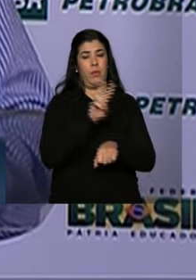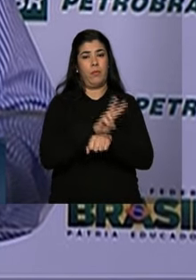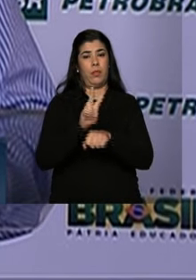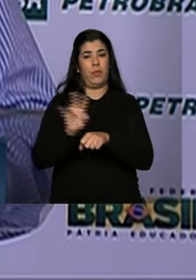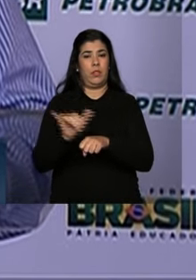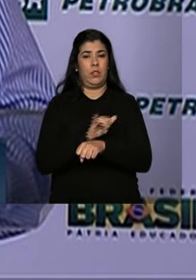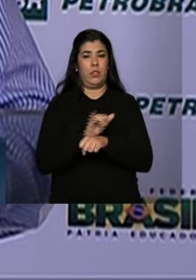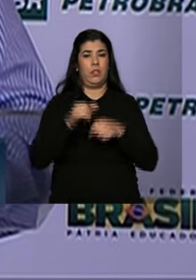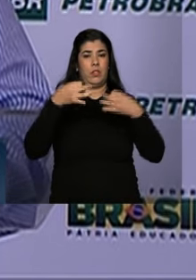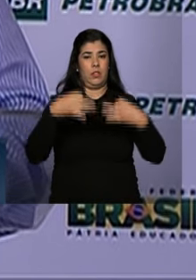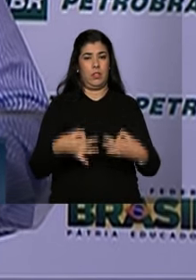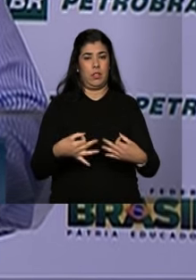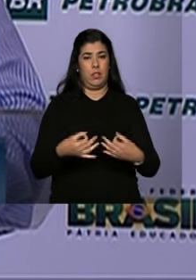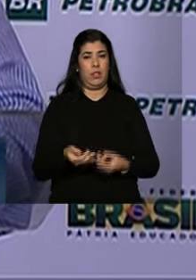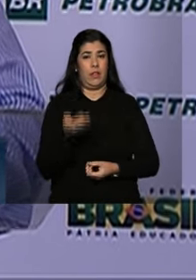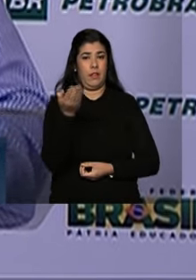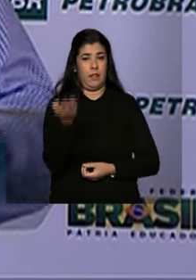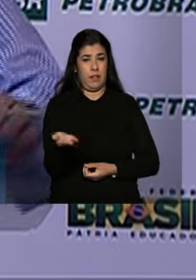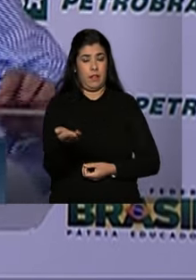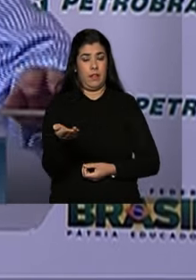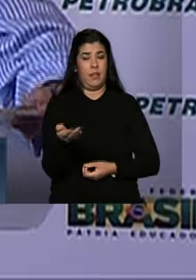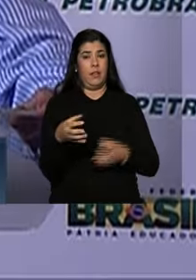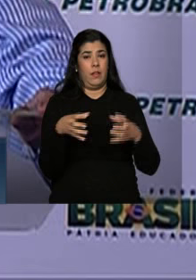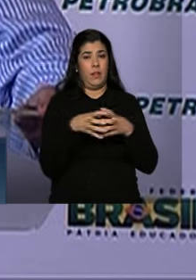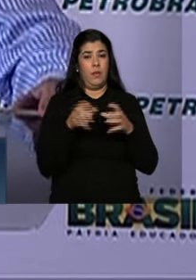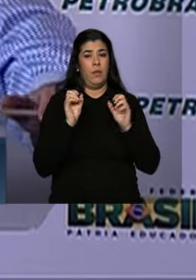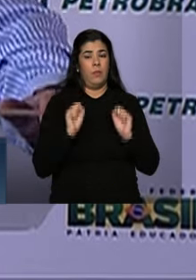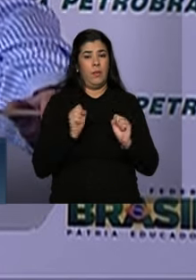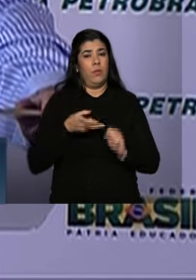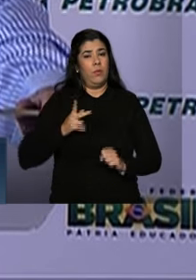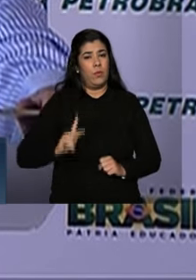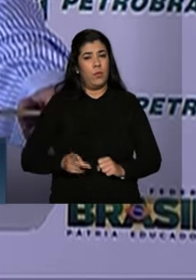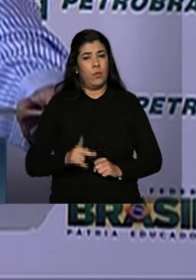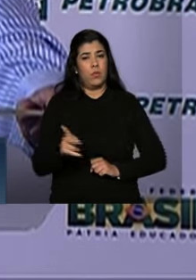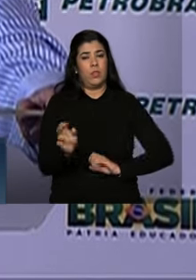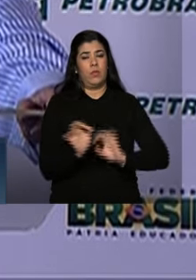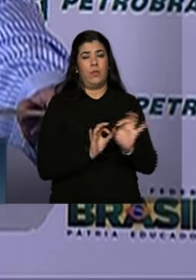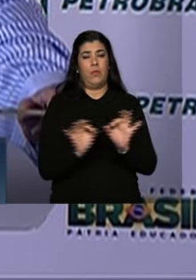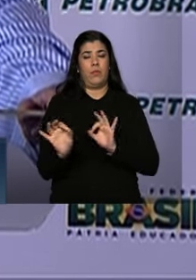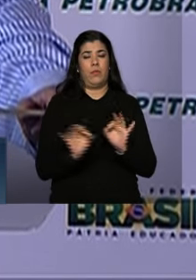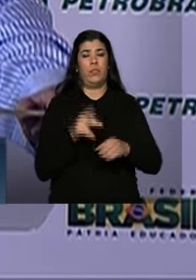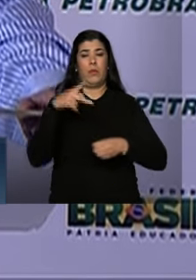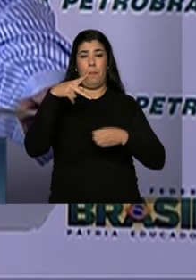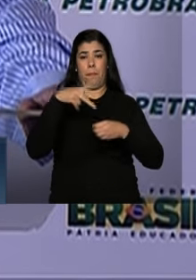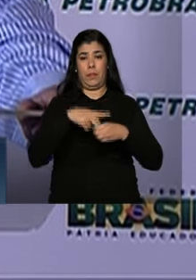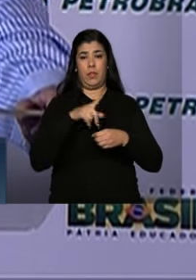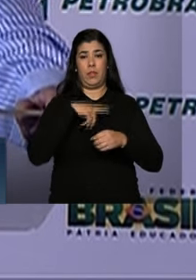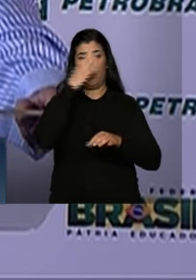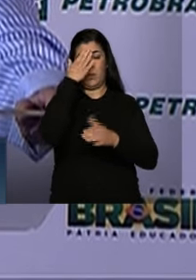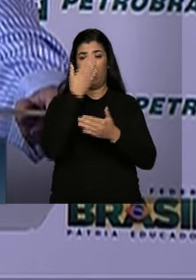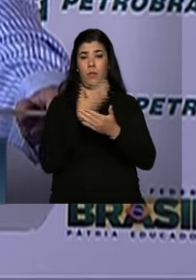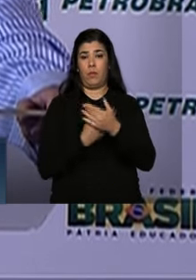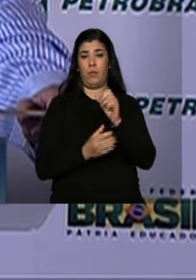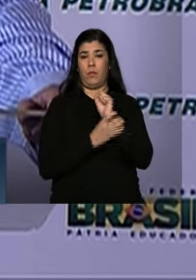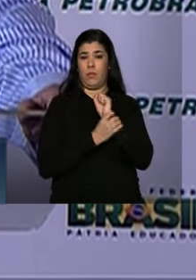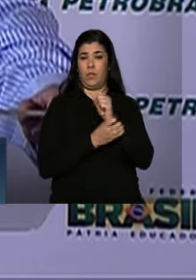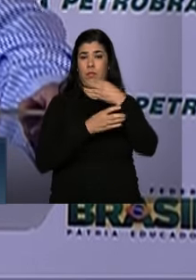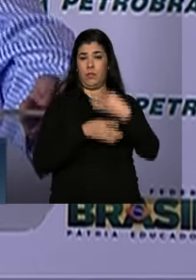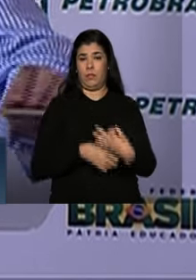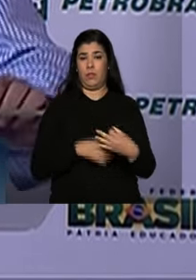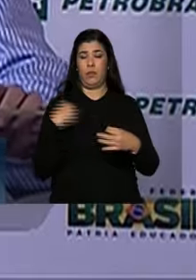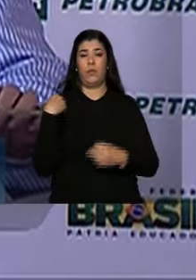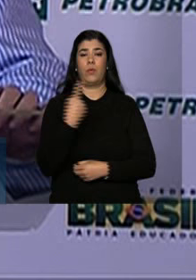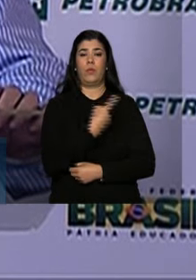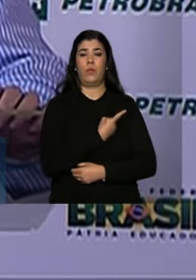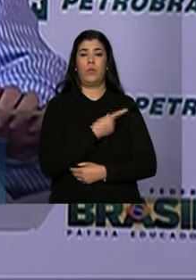estratégica. Com essa frota própria, podemos tocar os projetos da Petrobras com a confiança e a segurança de que